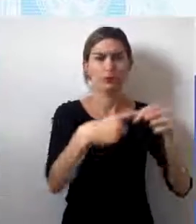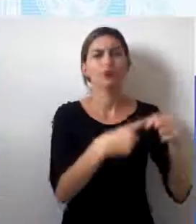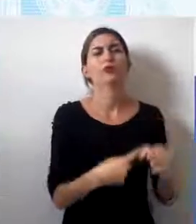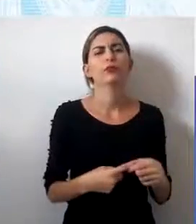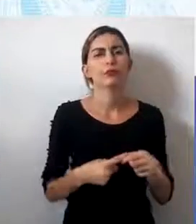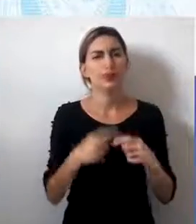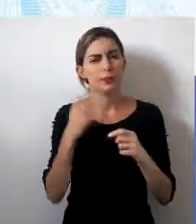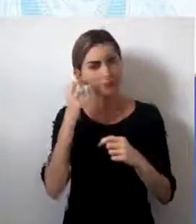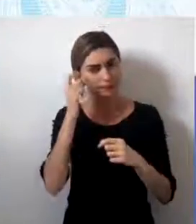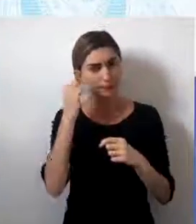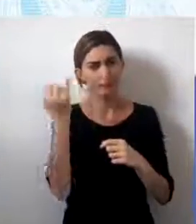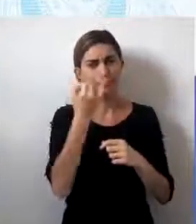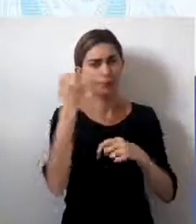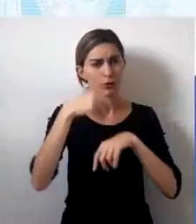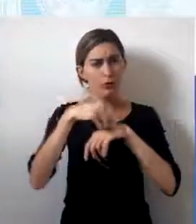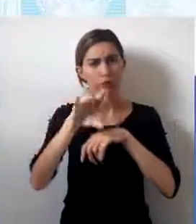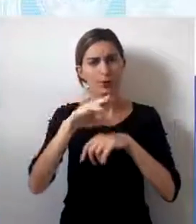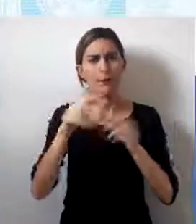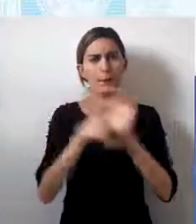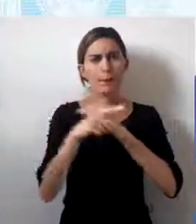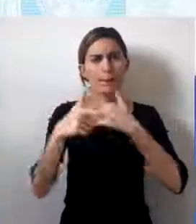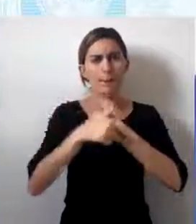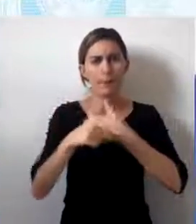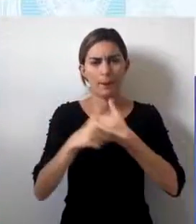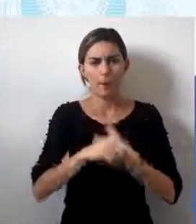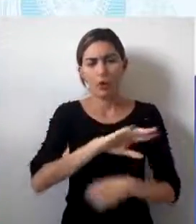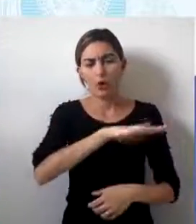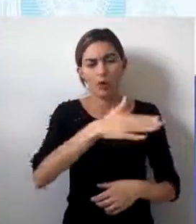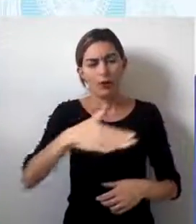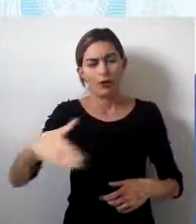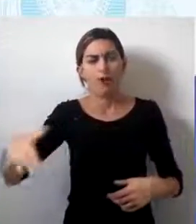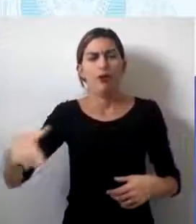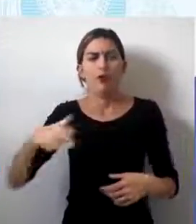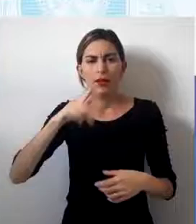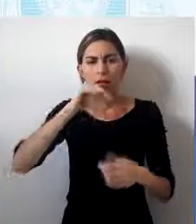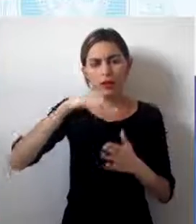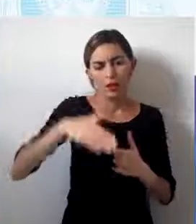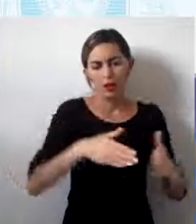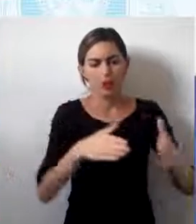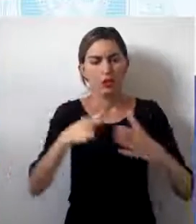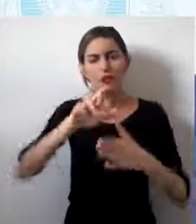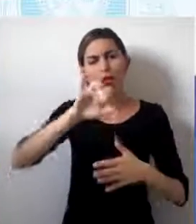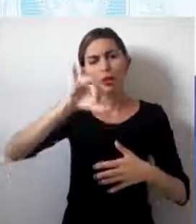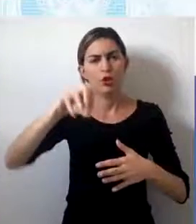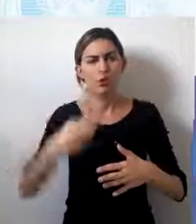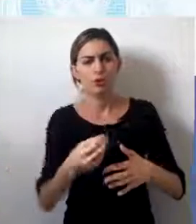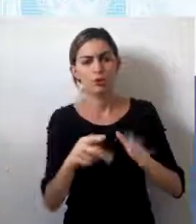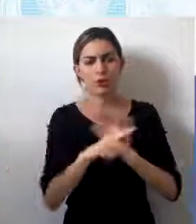importante destacar o papel dos rios dentro desse processo, Uma vez que os